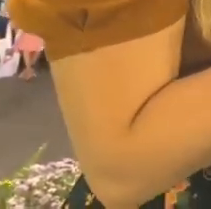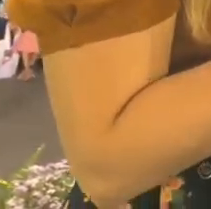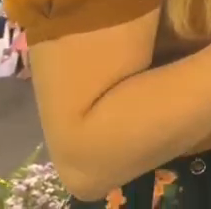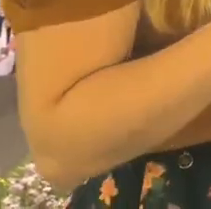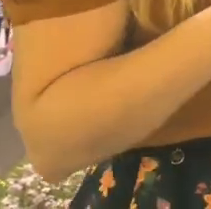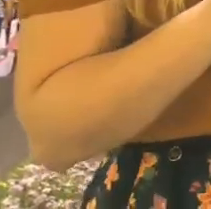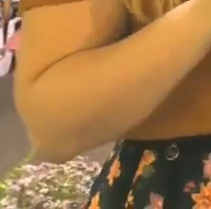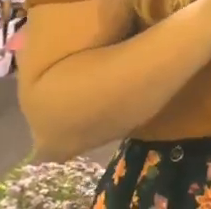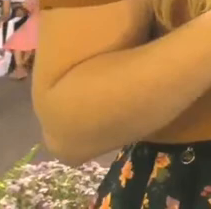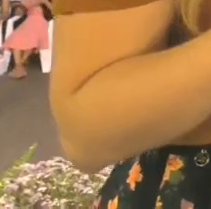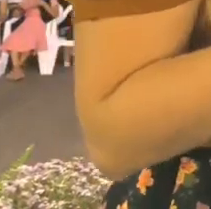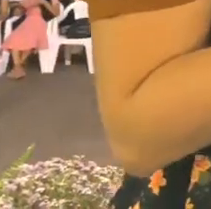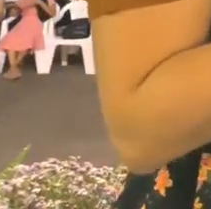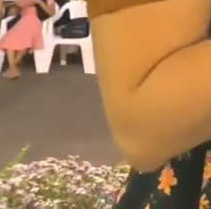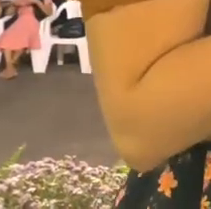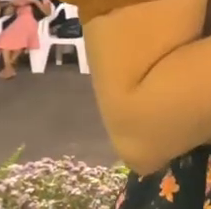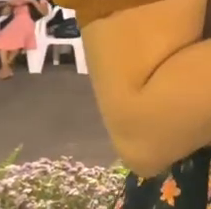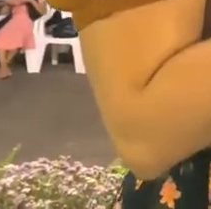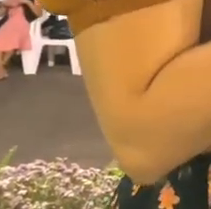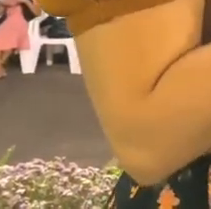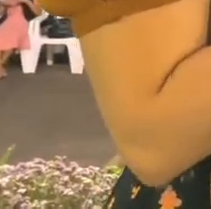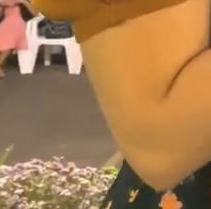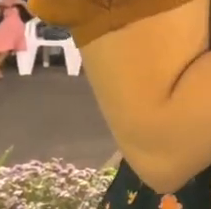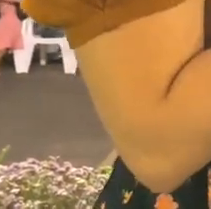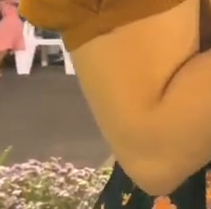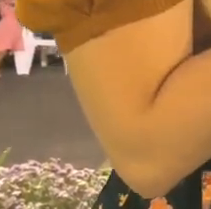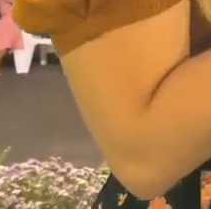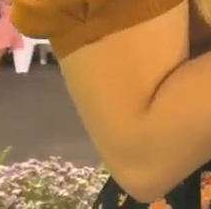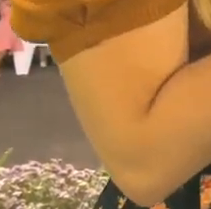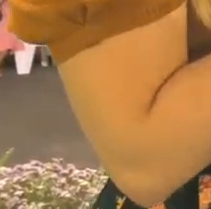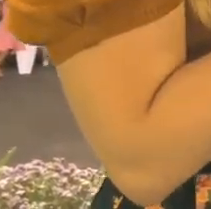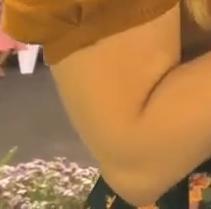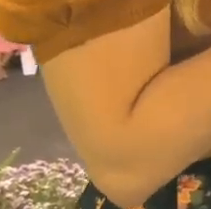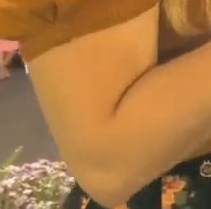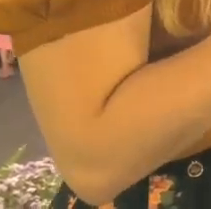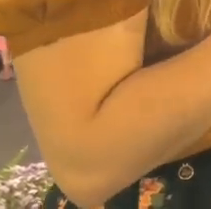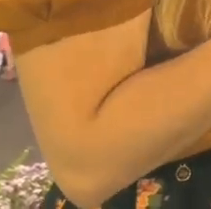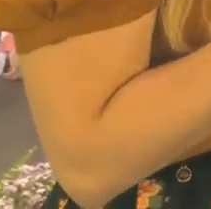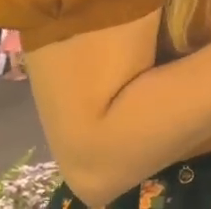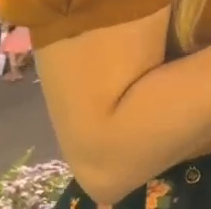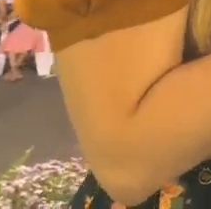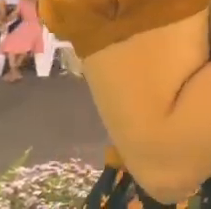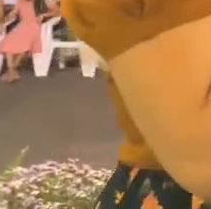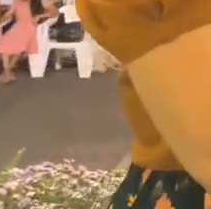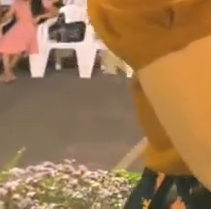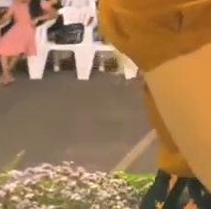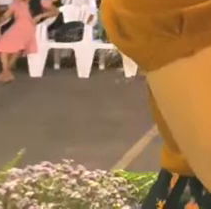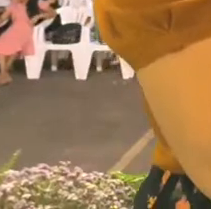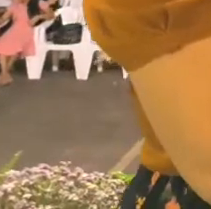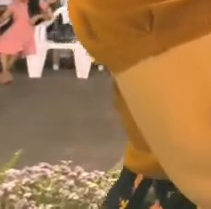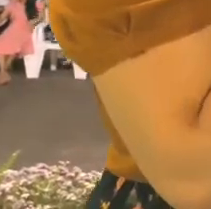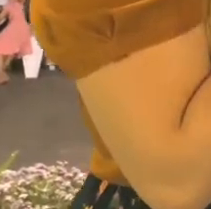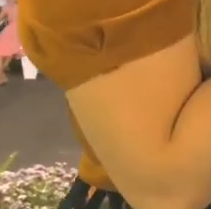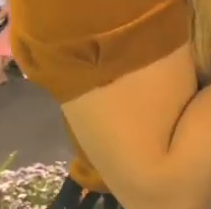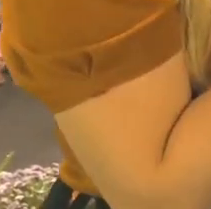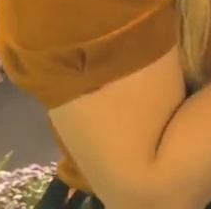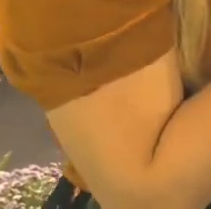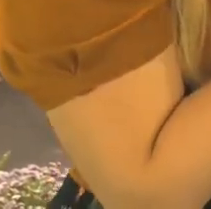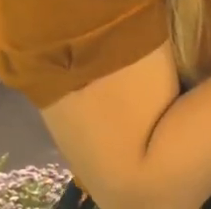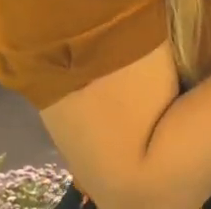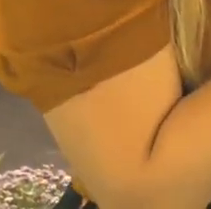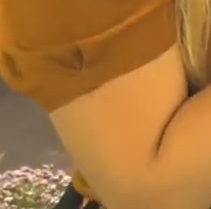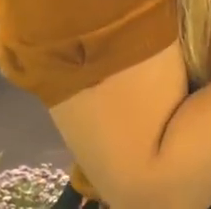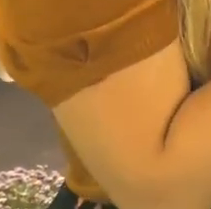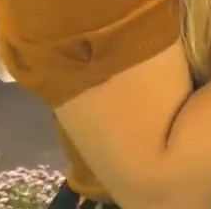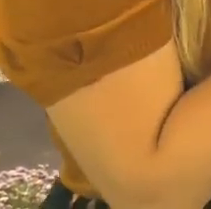do Facebook Onde você tá assistindo compartilha porque essa mensagem precisa chegar tem pessoas